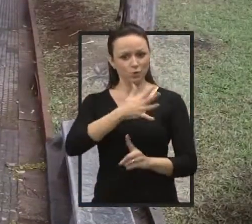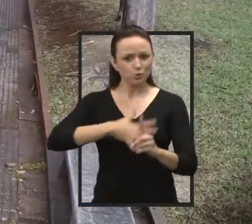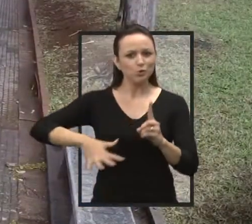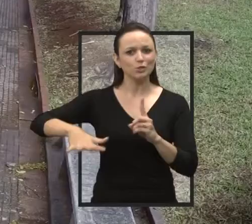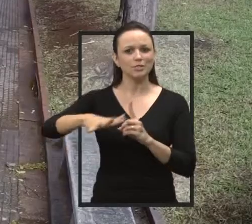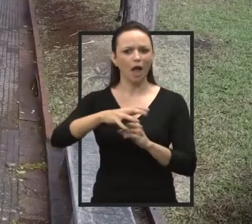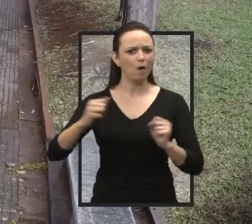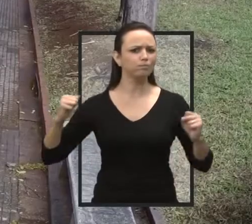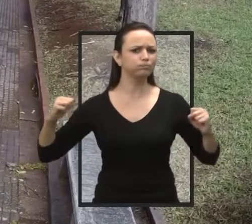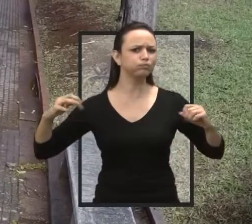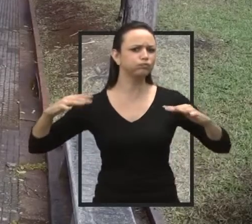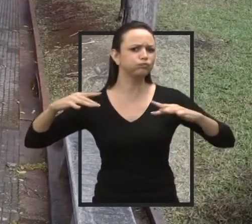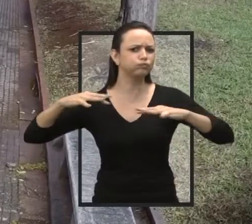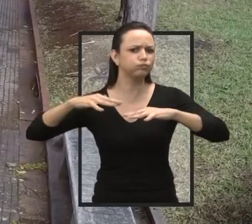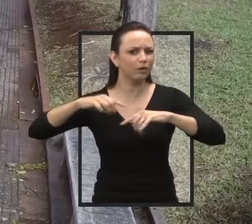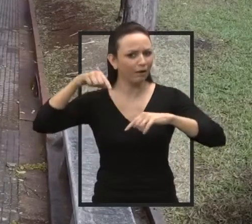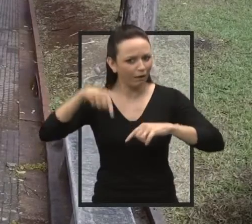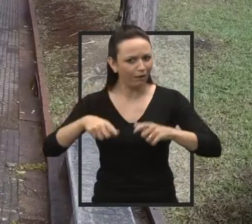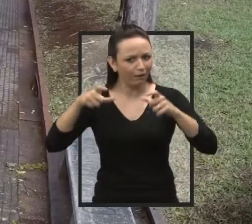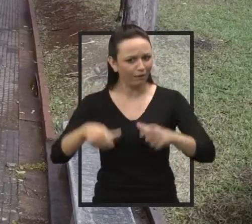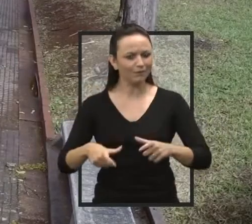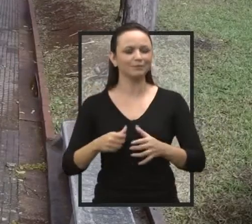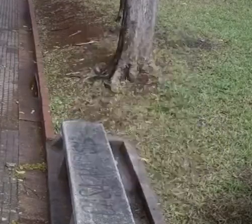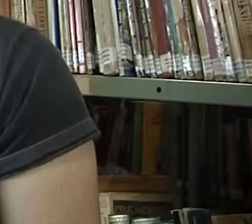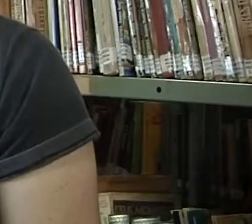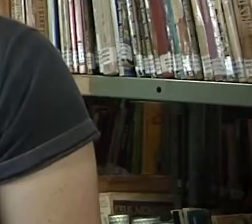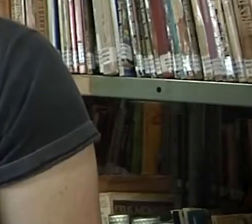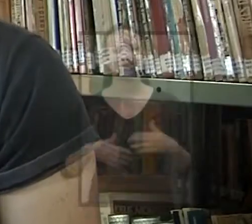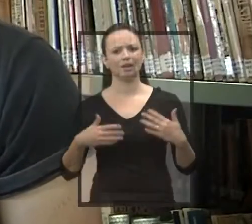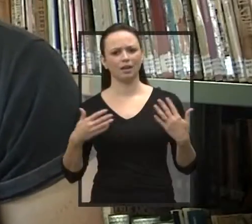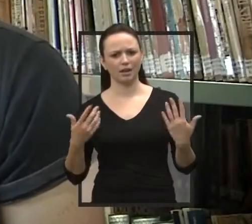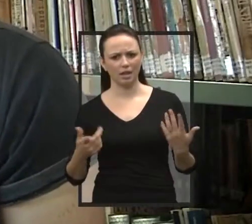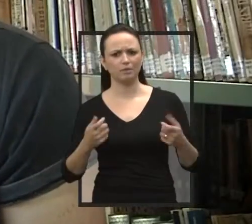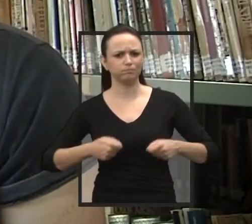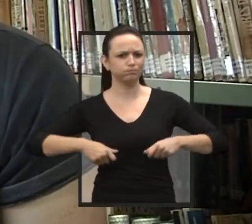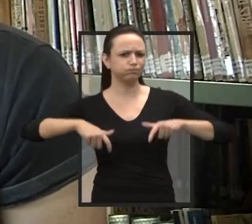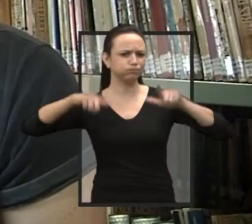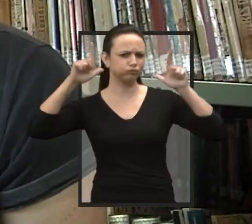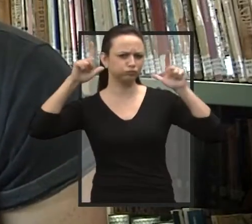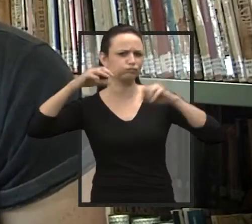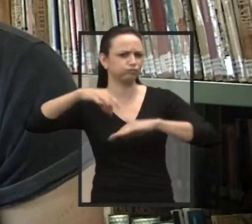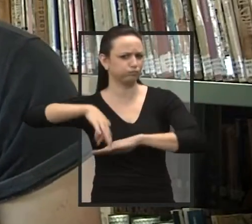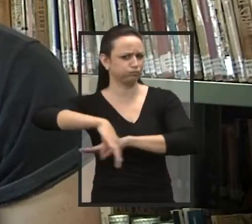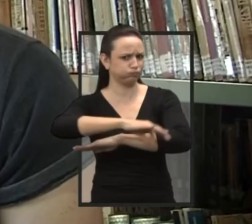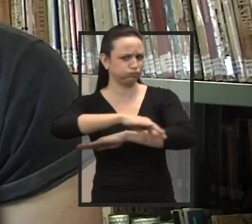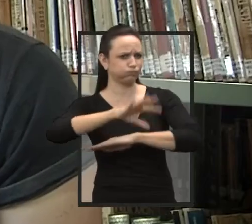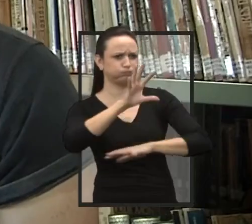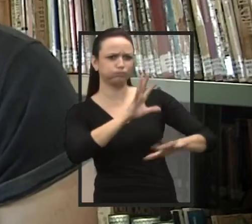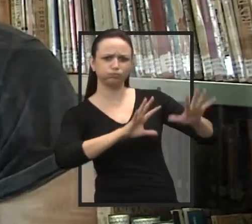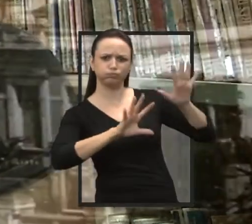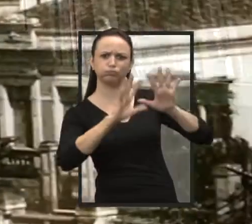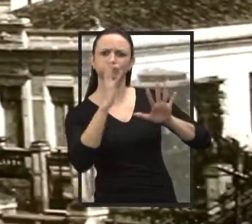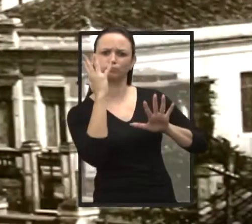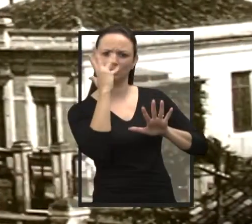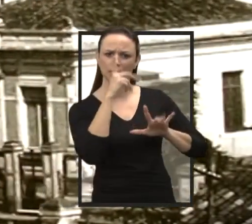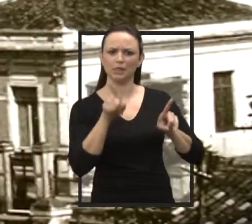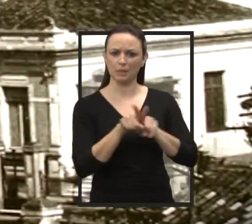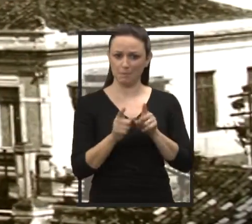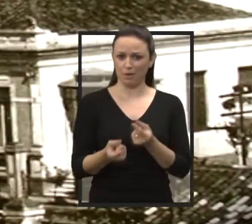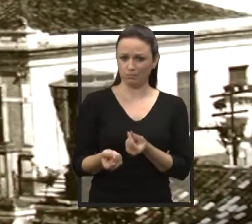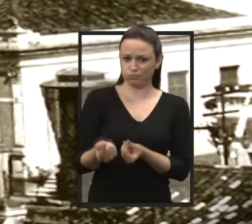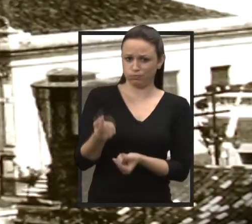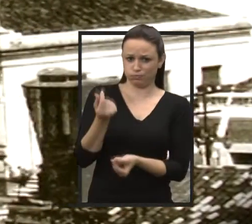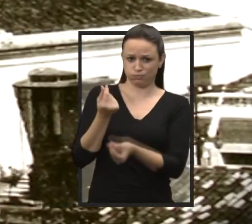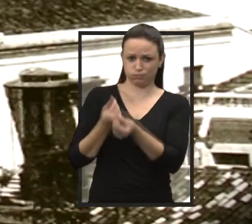social jauense fervilhava nestes pontos. Além desse destaque arquitetônico e econômico, que a gente